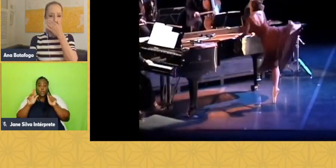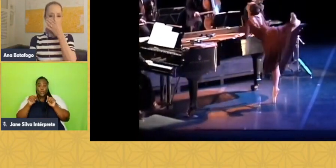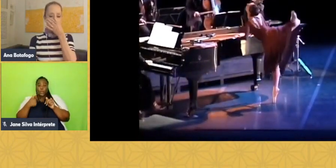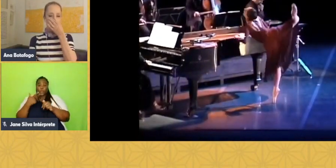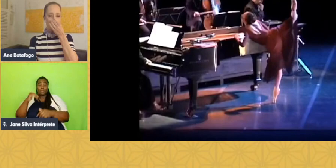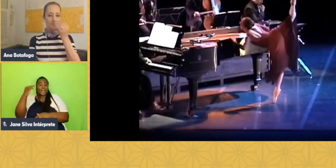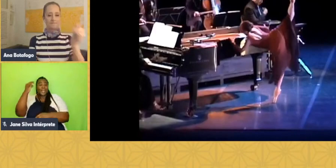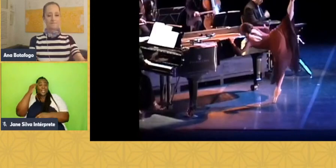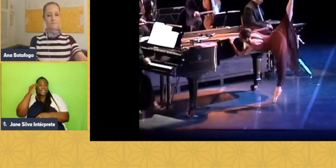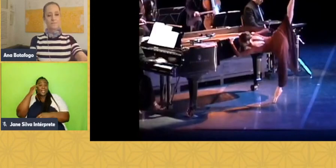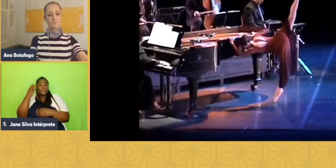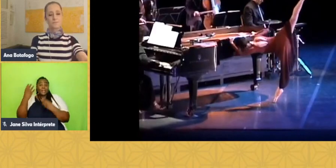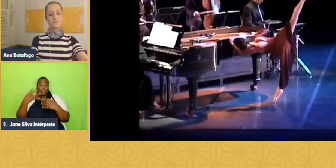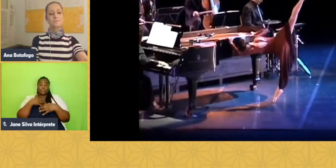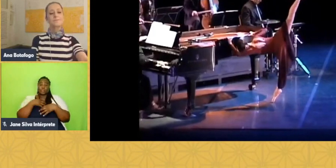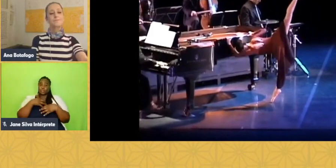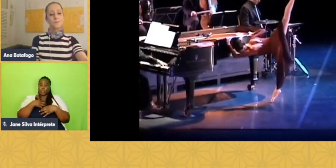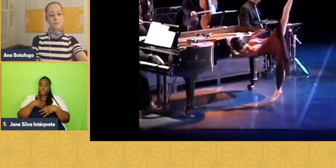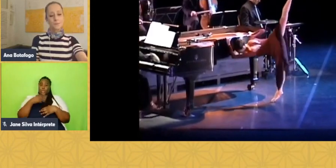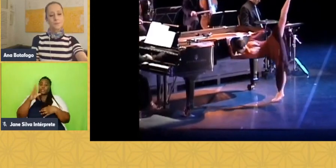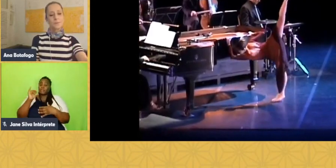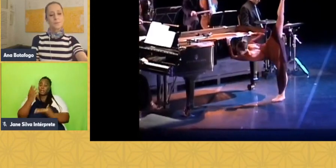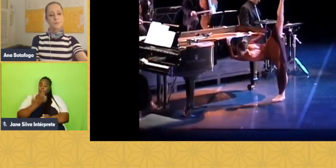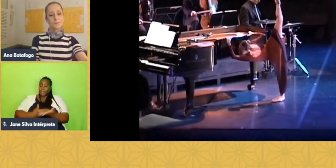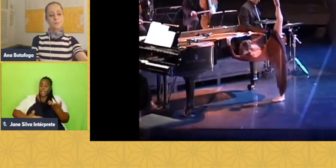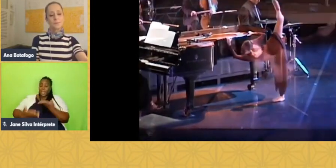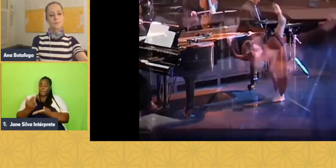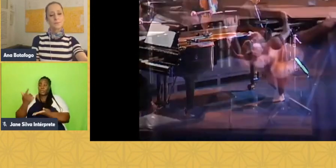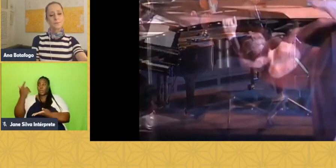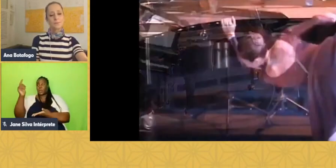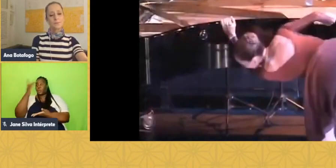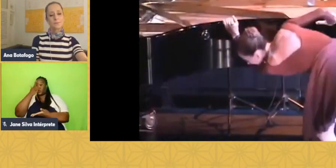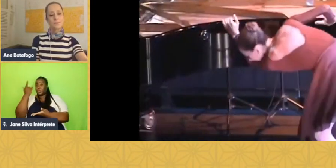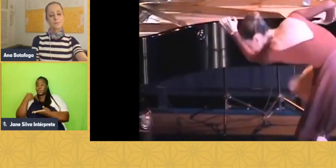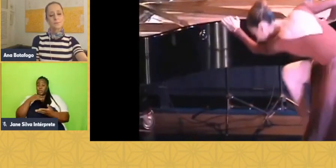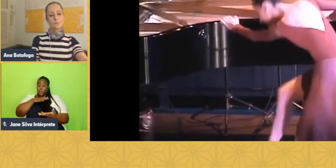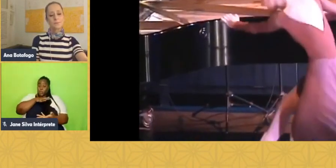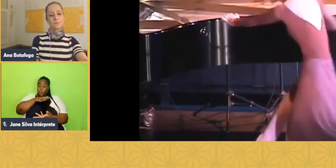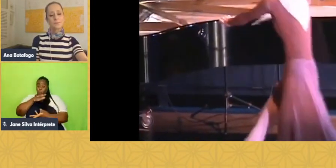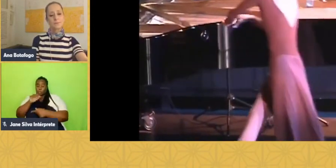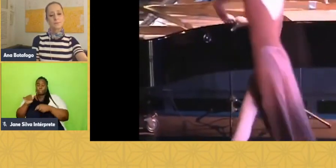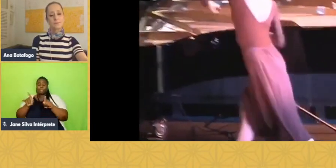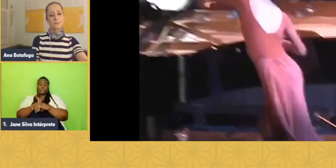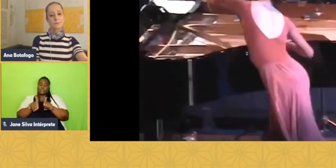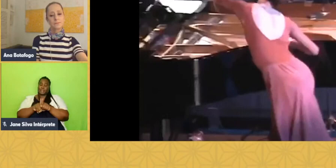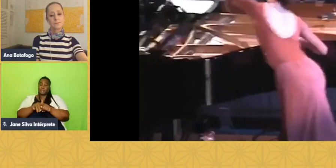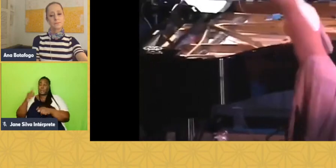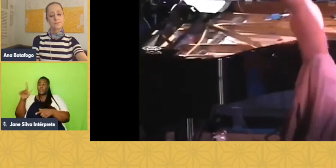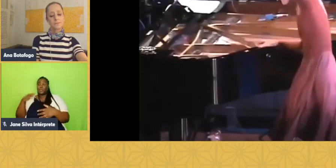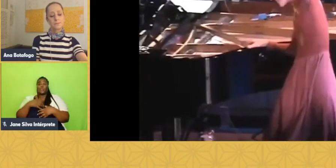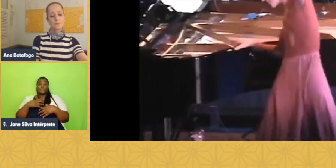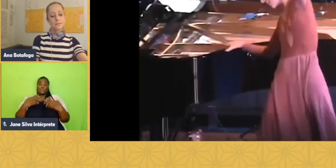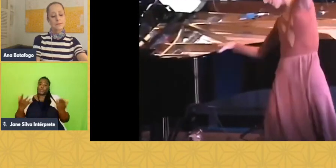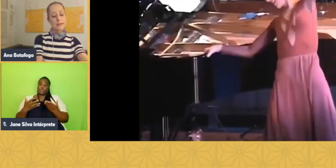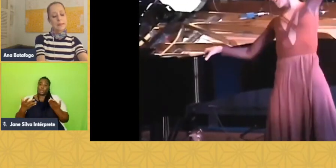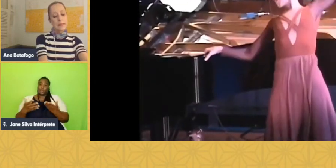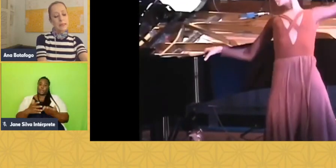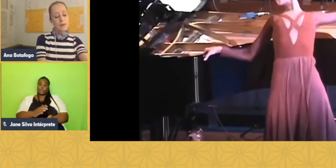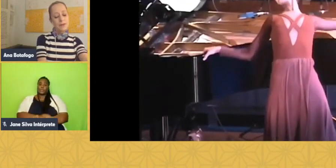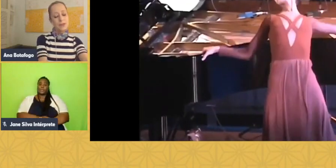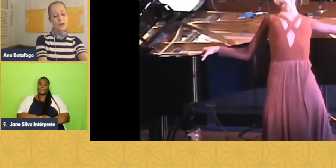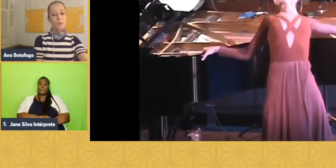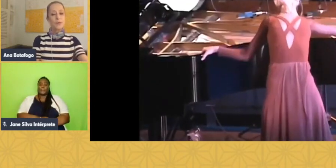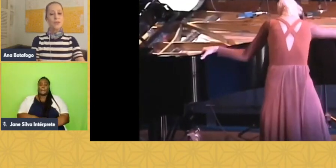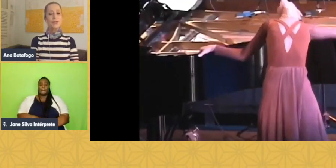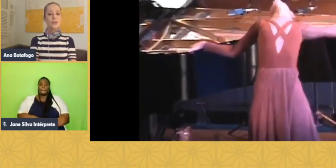conscientes né como um meio da gente se relacionar com outros corpos e com o mundo Talvez uma outra forma a partir de agora e